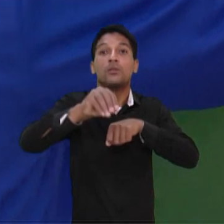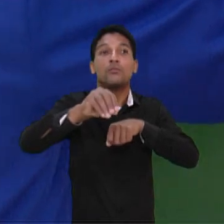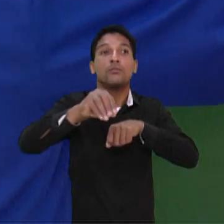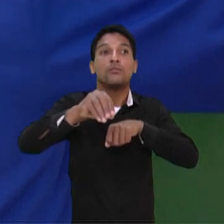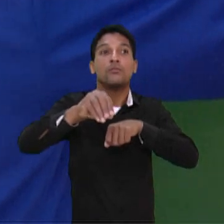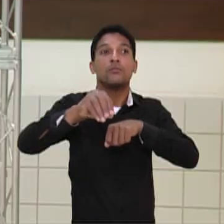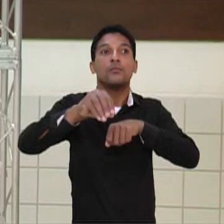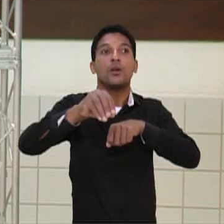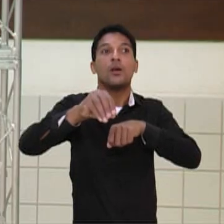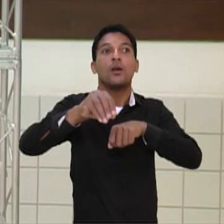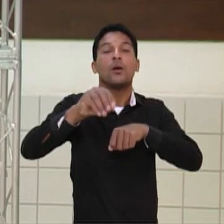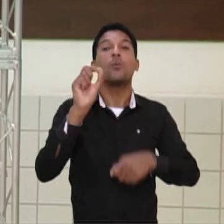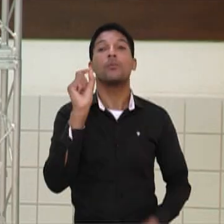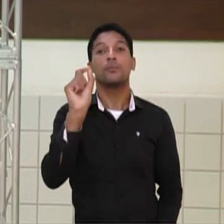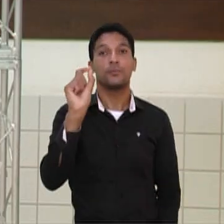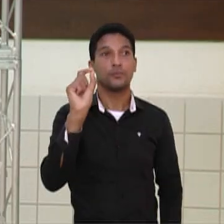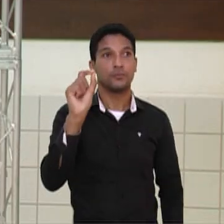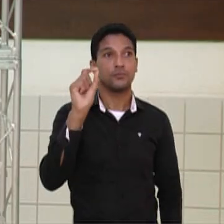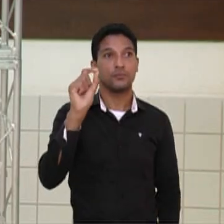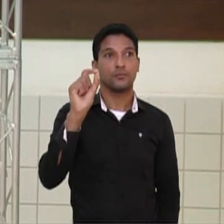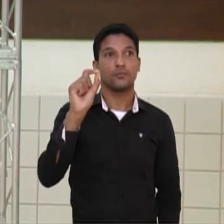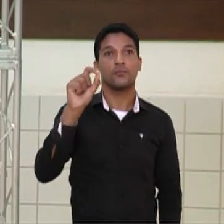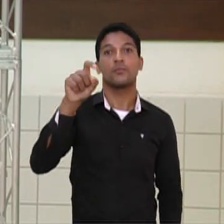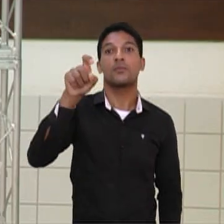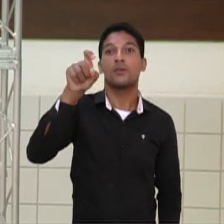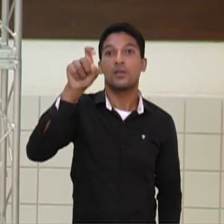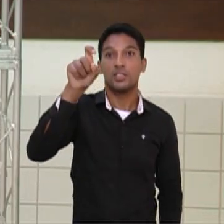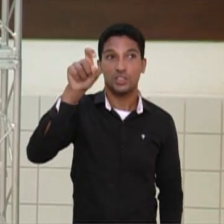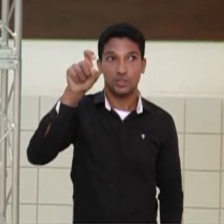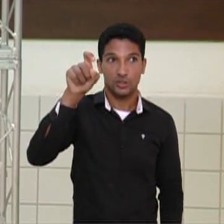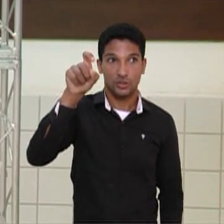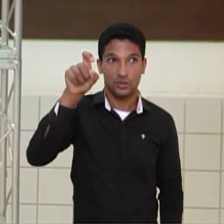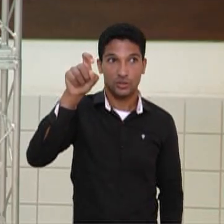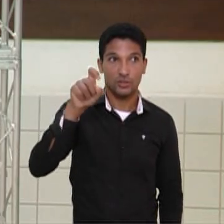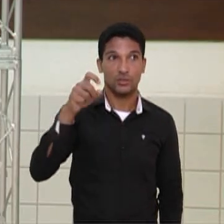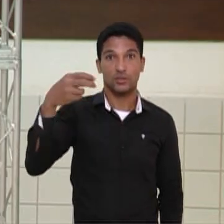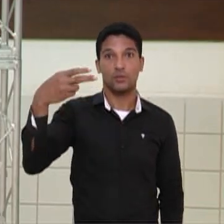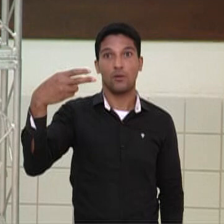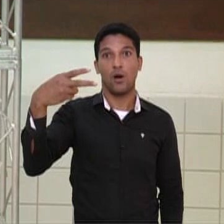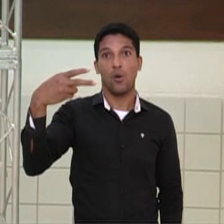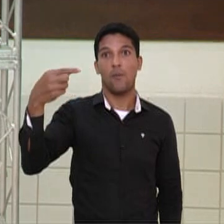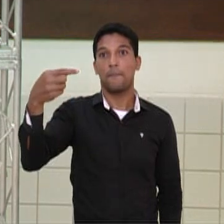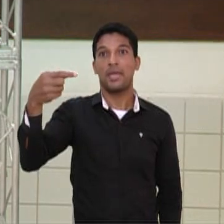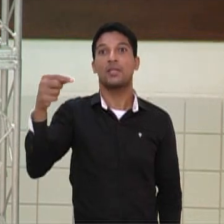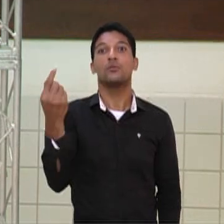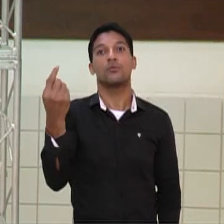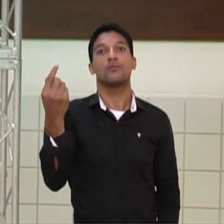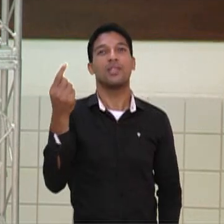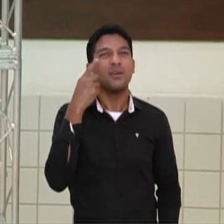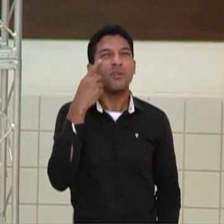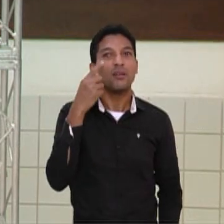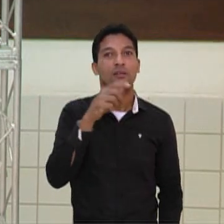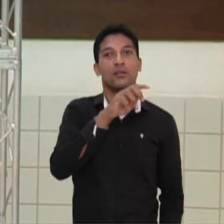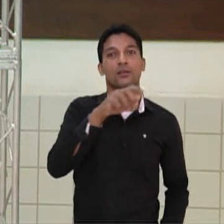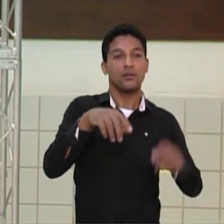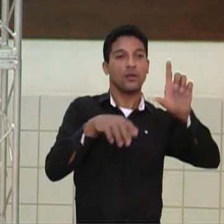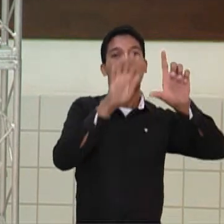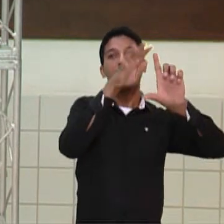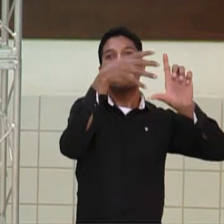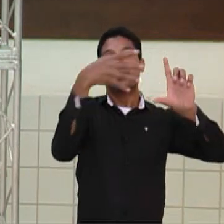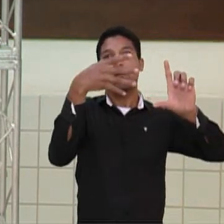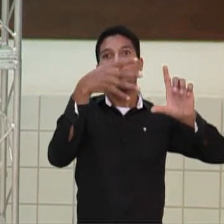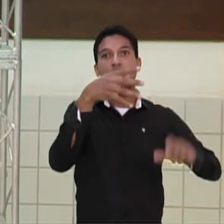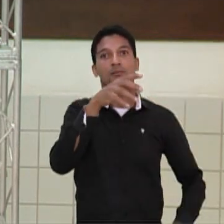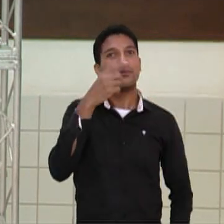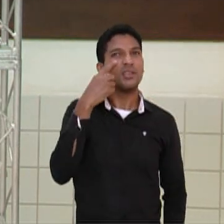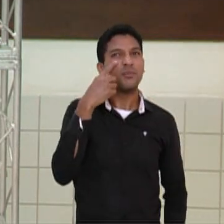é o meu x igual a menos 1. Então, esse é o valor que eu vou utilizar